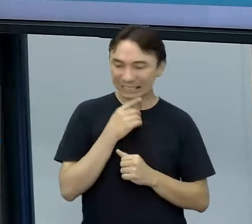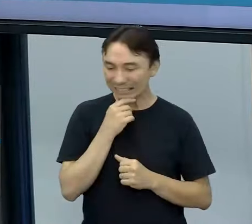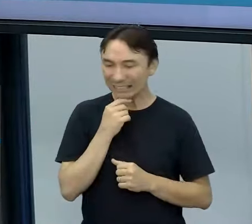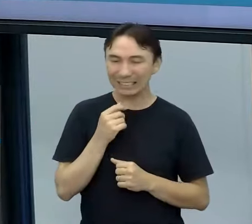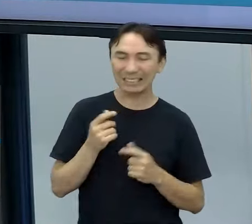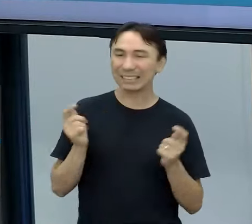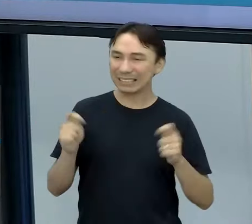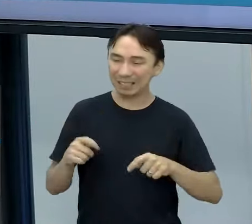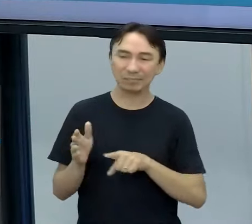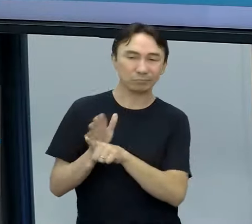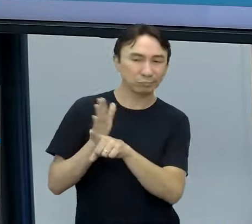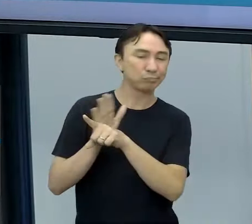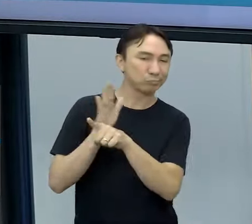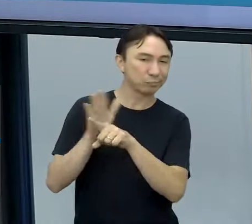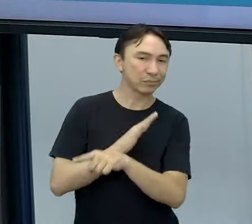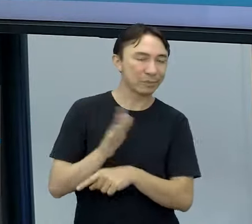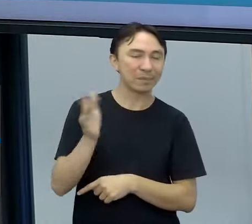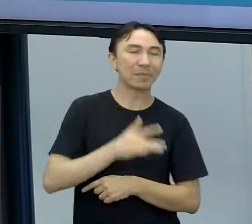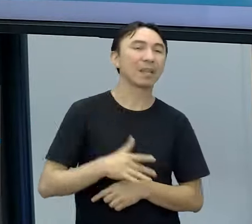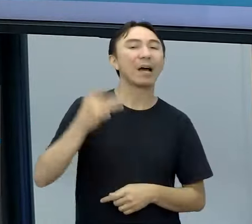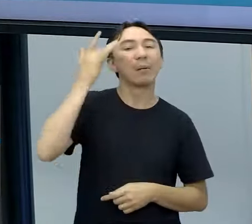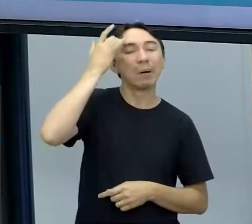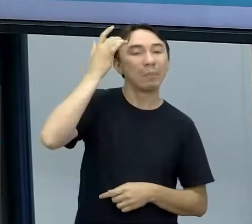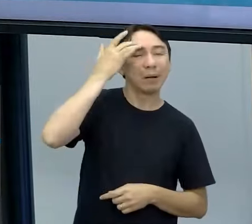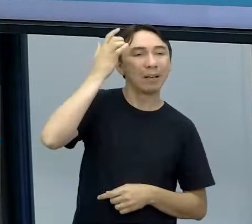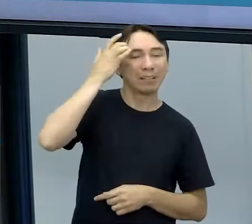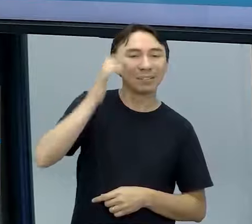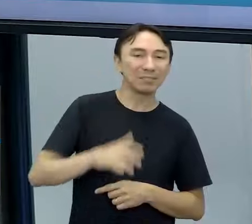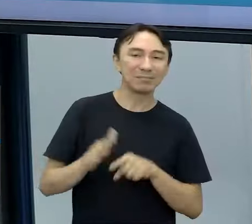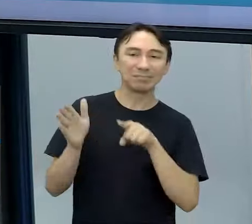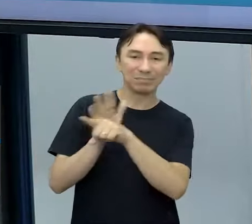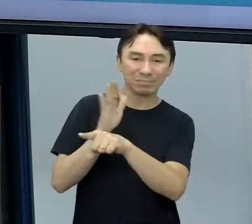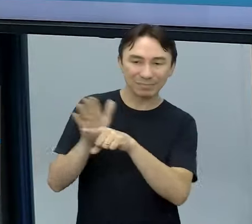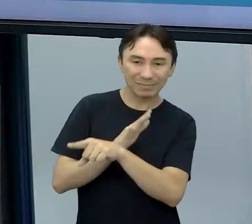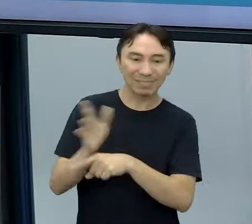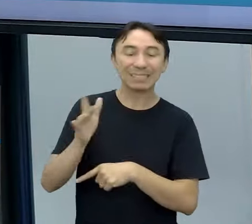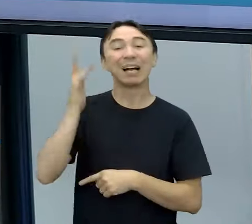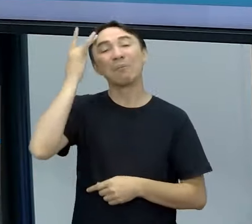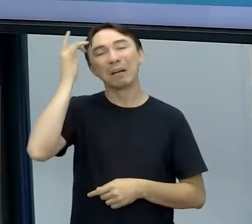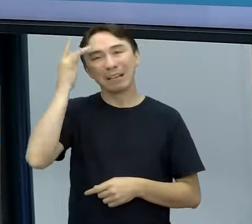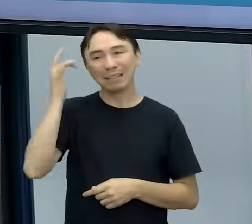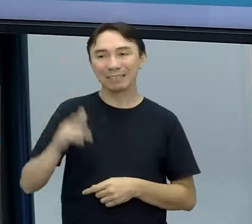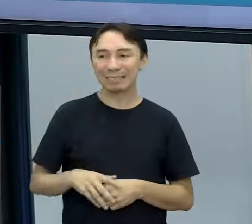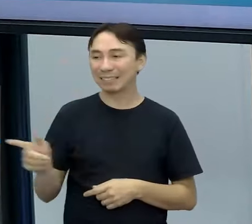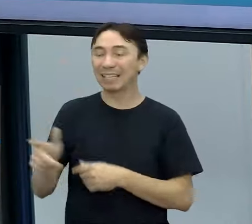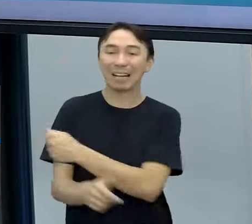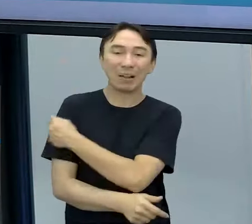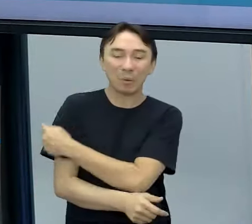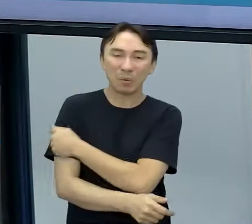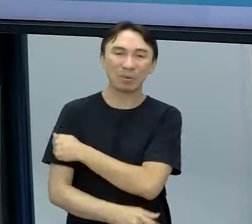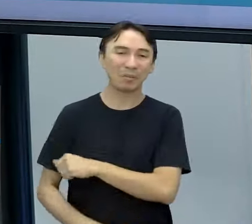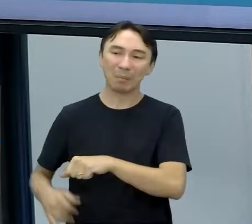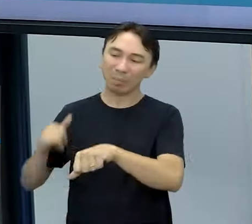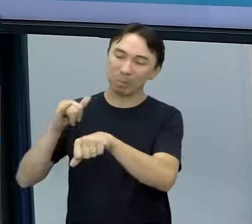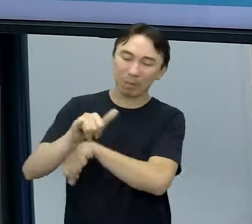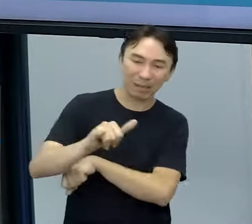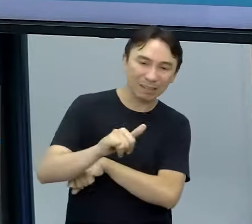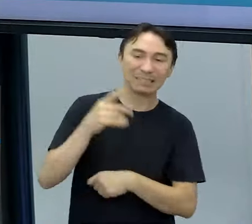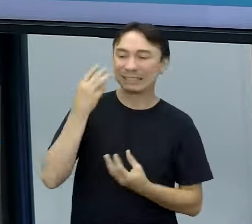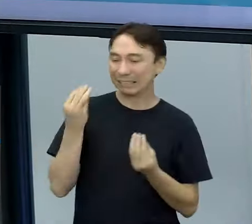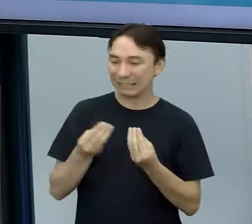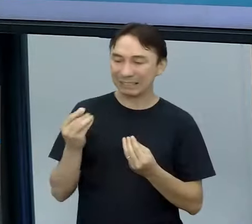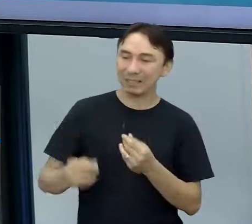entrevistar. Será que alguém não pode faltar amanhã, bem no dia da sua entrevista? E aí você não consegue fazer a entrevista com a pessoa, ou até o